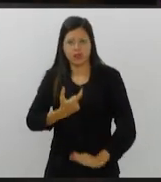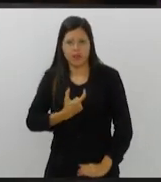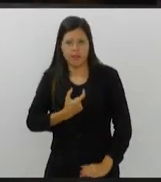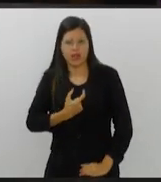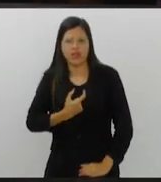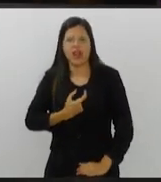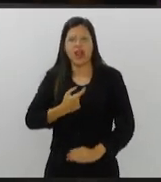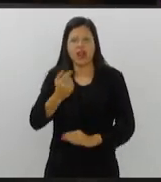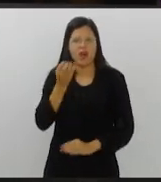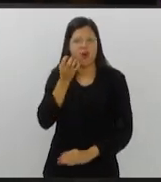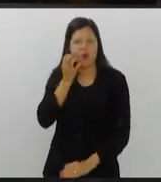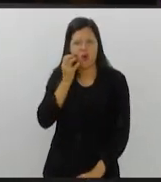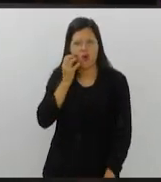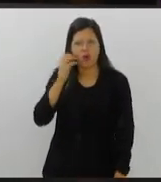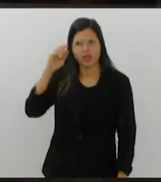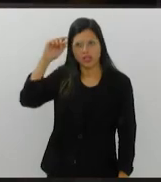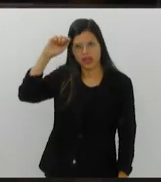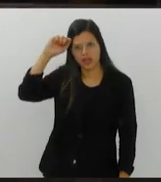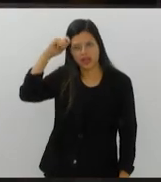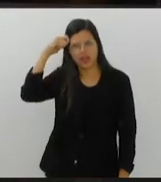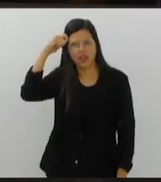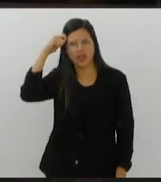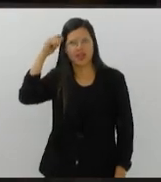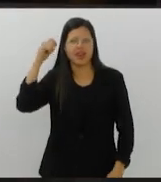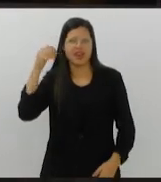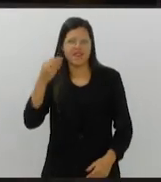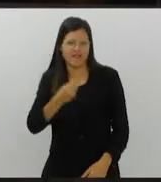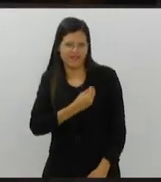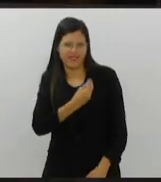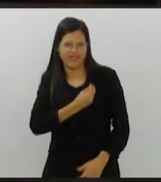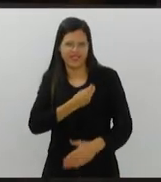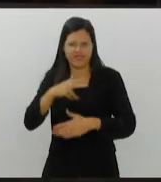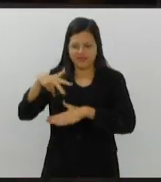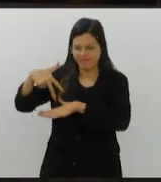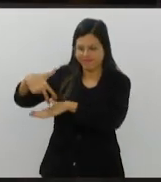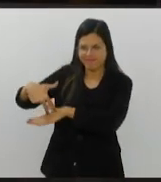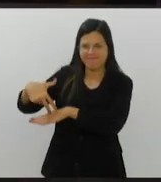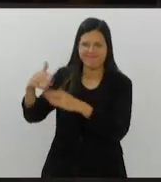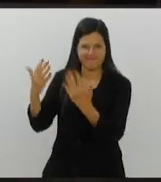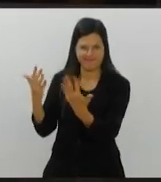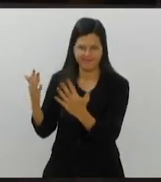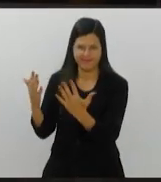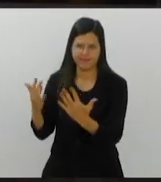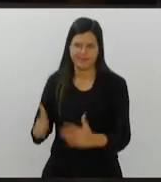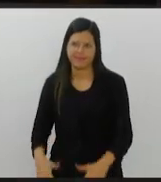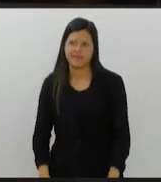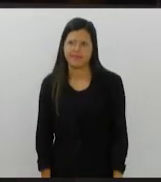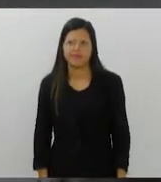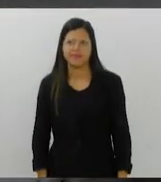ela é a nossa Rosa Negra viva. Uma salva de palmas, né, gente?